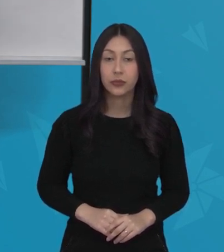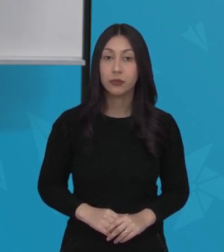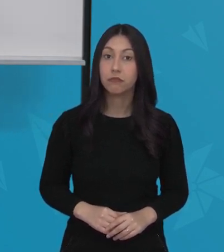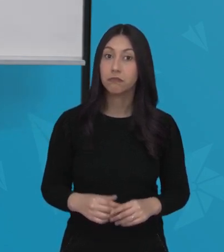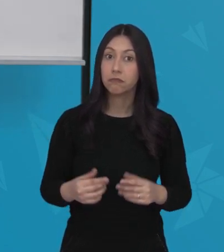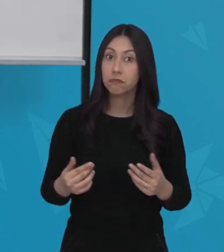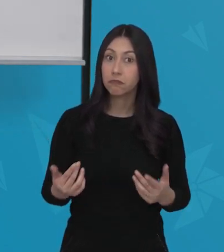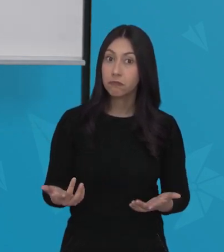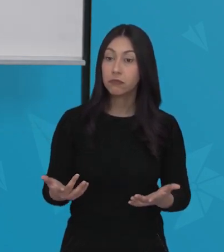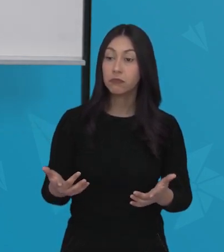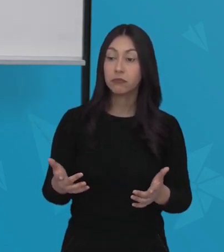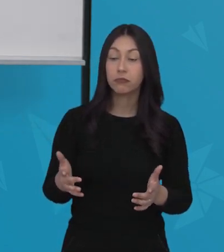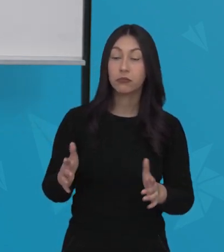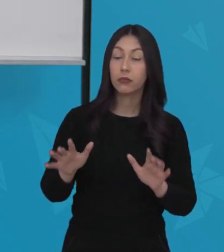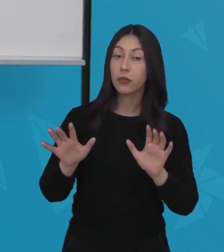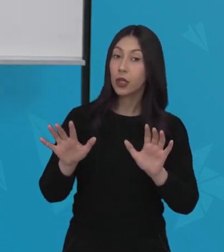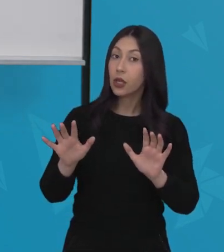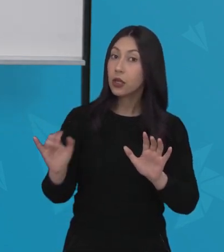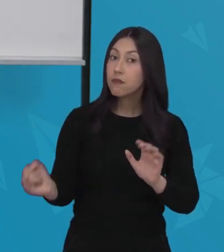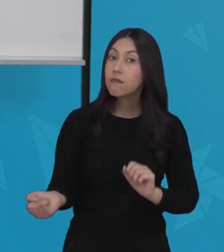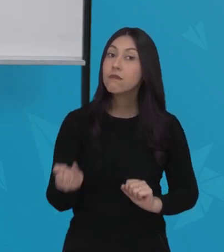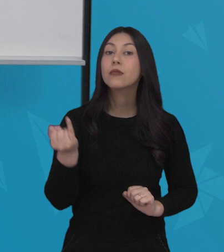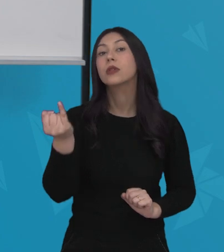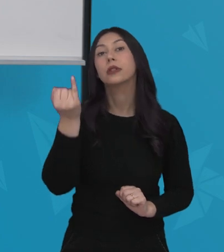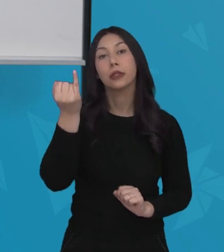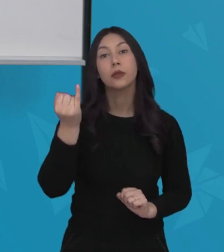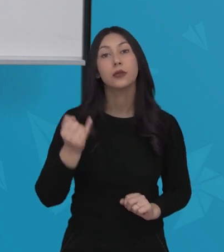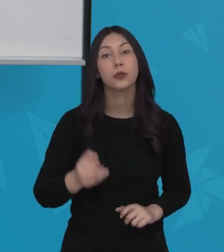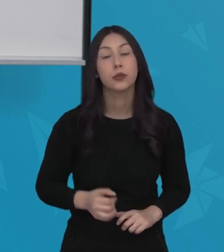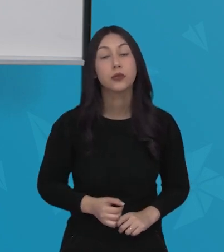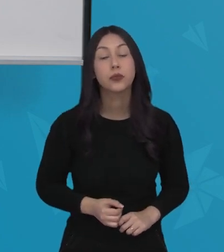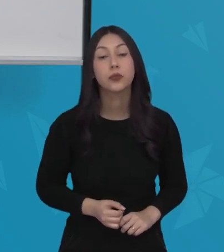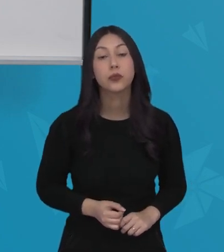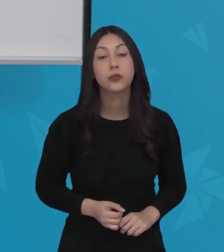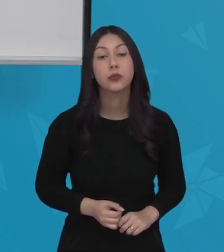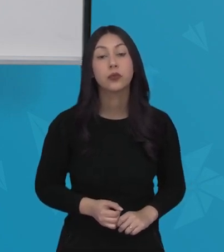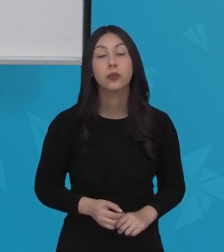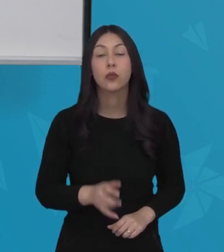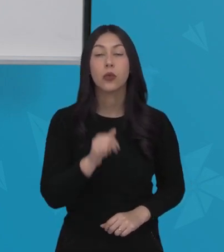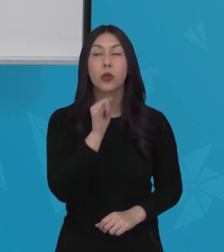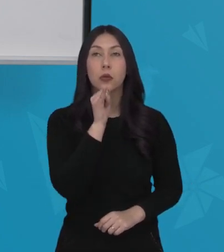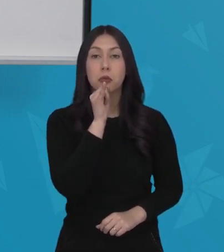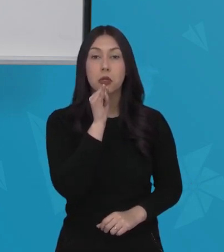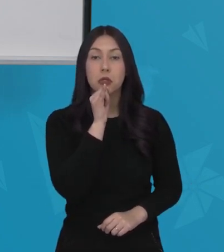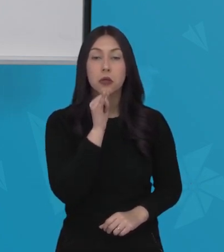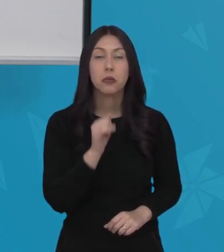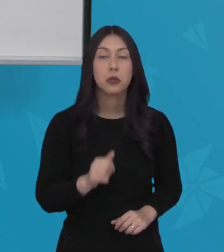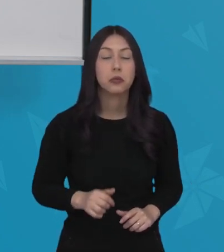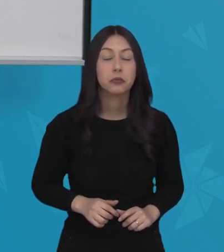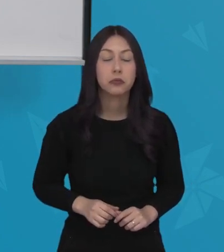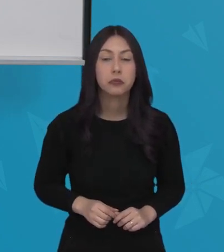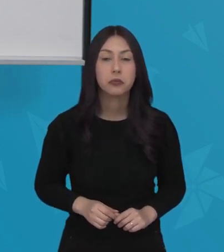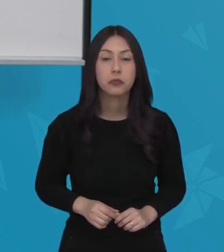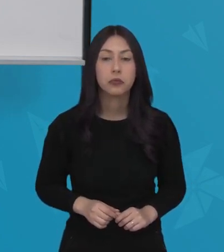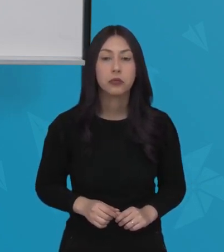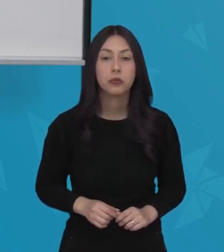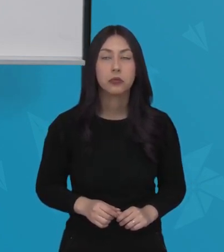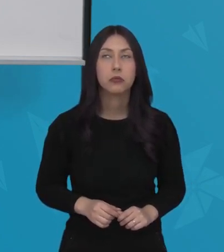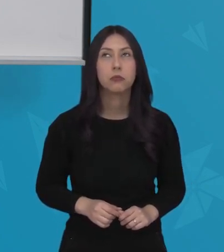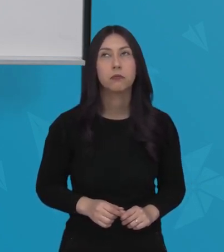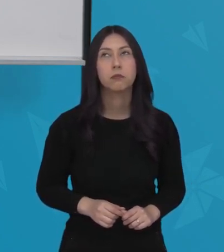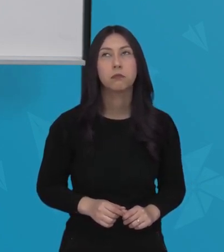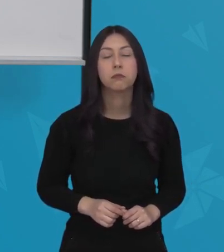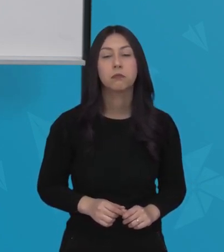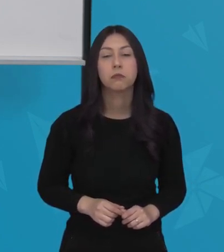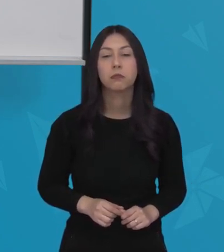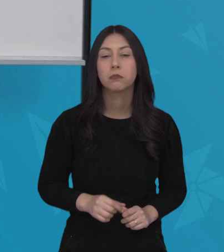E esse caso aqui, para a gente, vai ser importantíssimo. Vamos trabalhar com um exemplo aqui para ficar claro. Se eu pegasse aqui, por